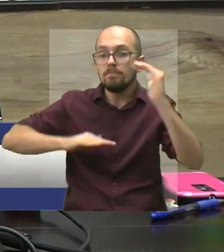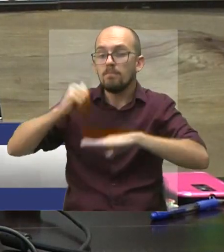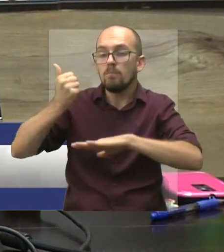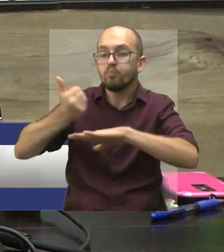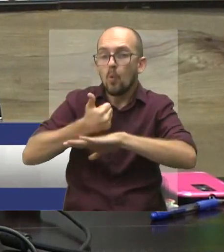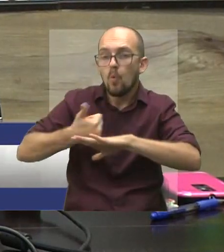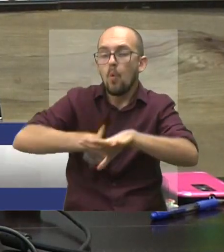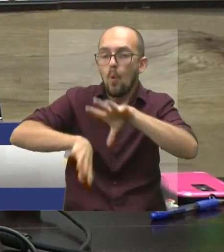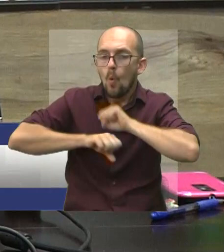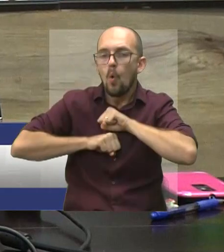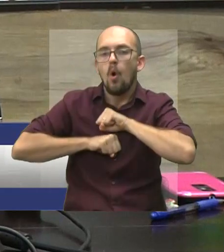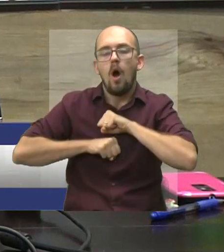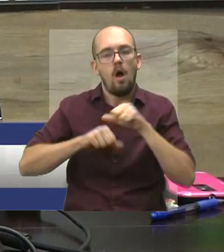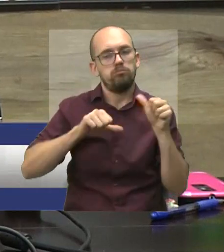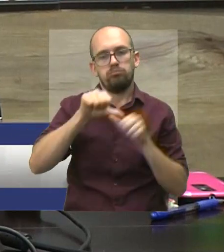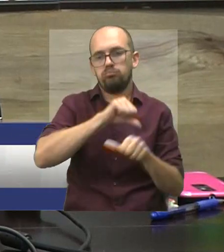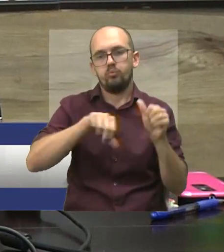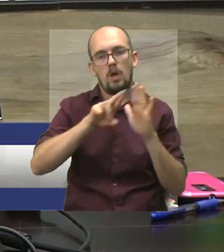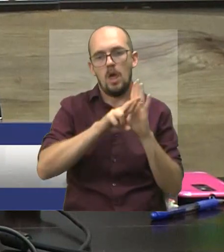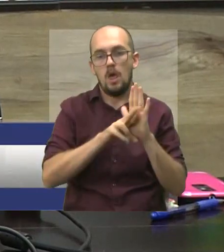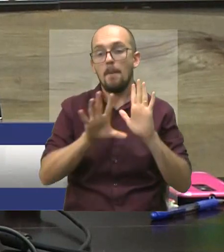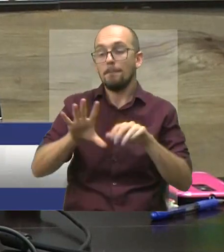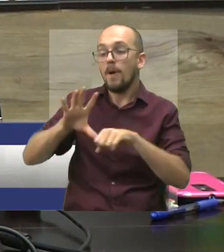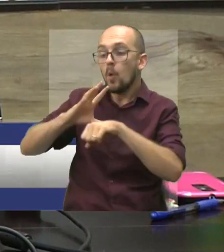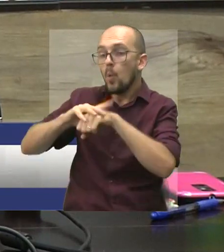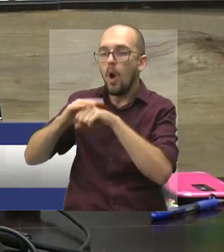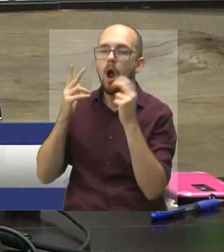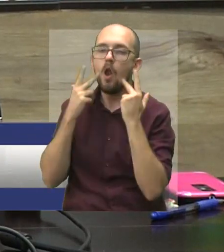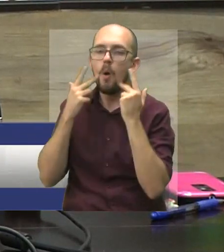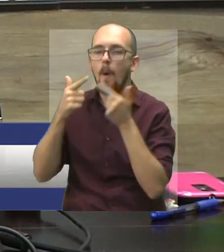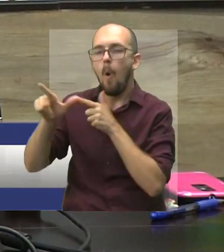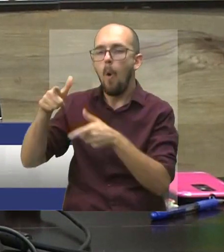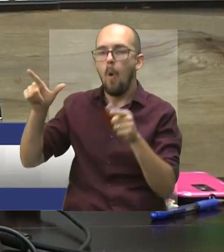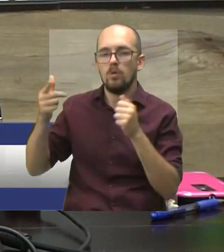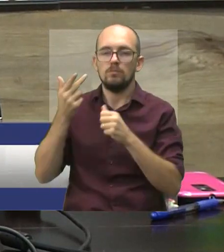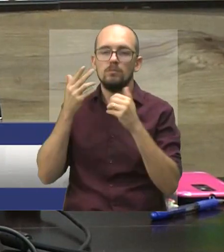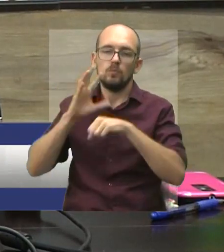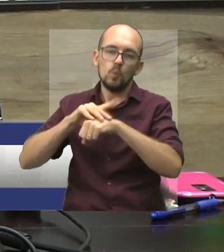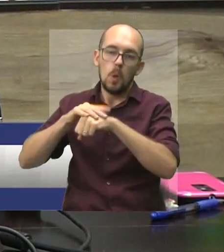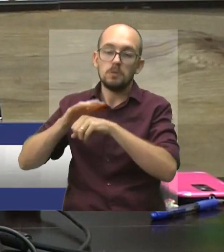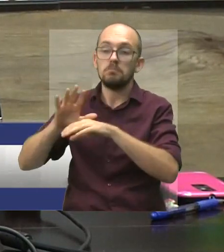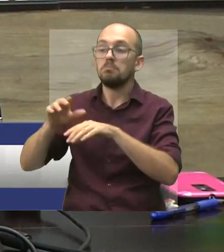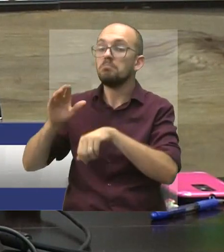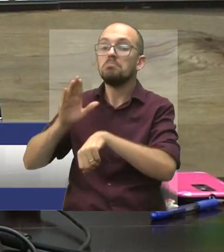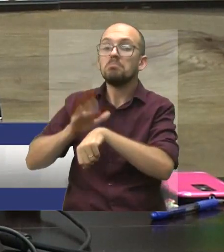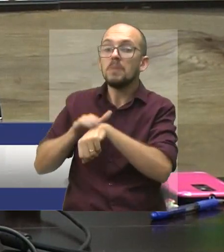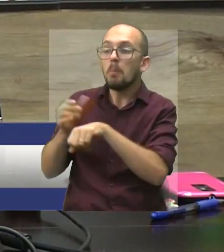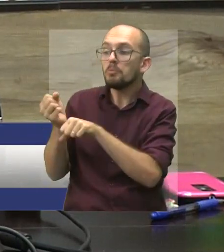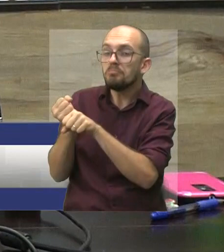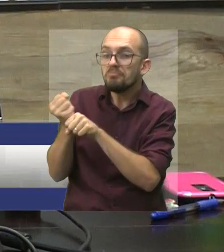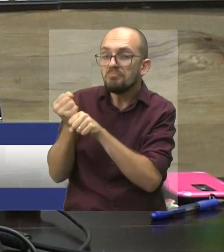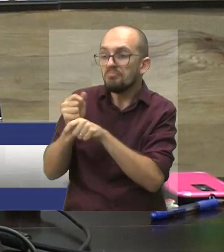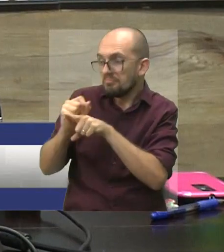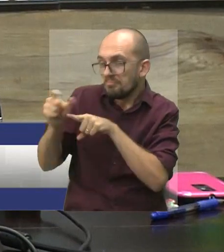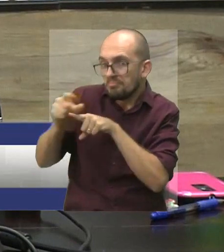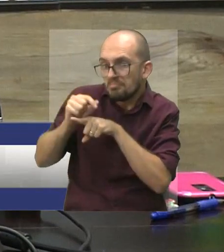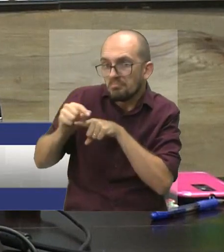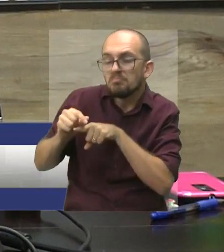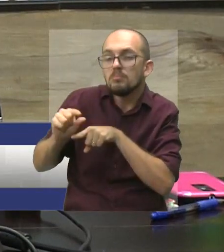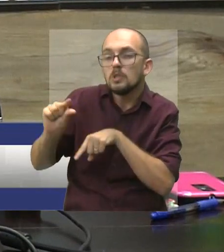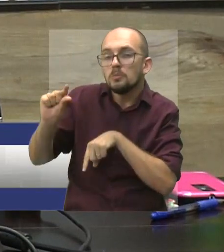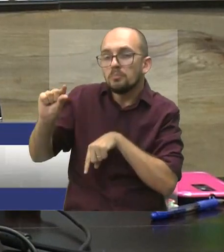a doença comum vai depender de quanto tempo você contribuiu para ter direito à